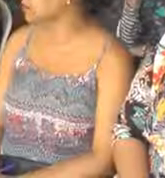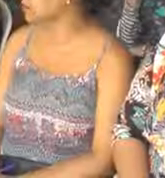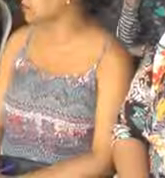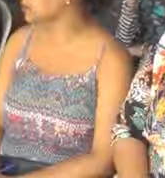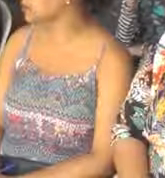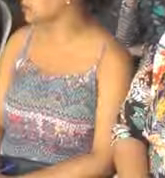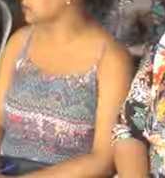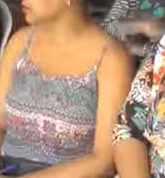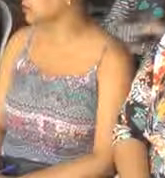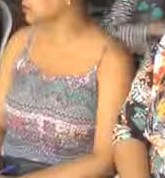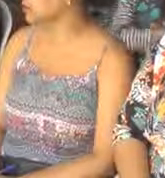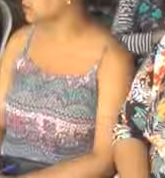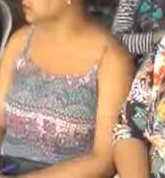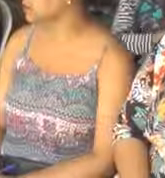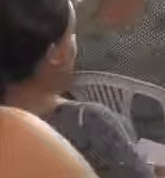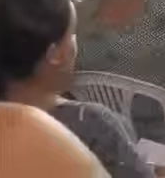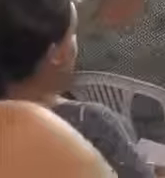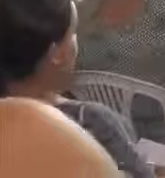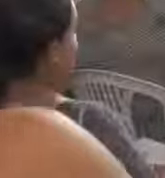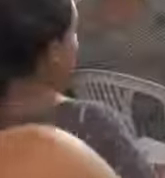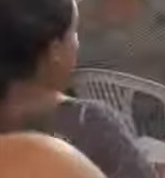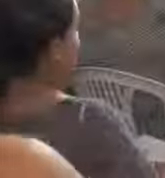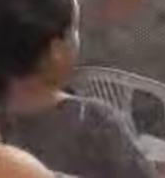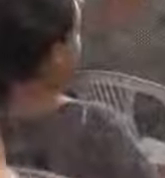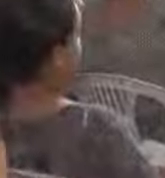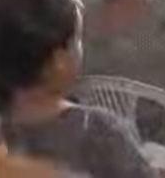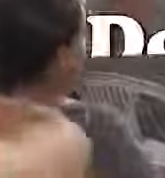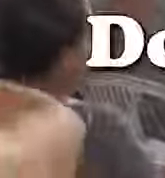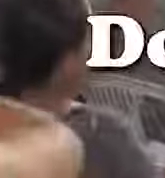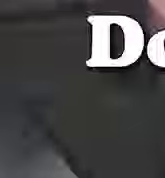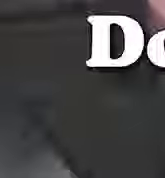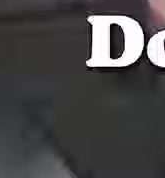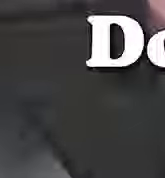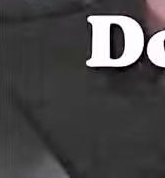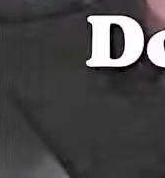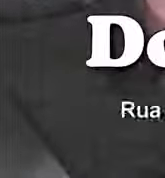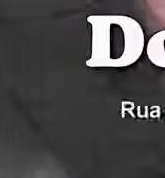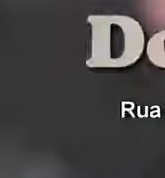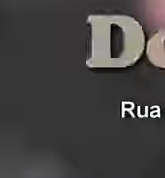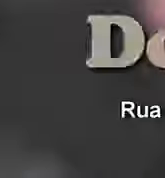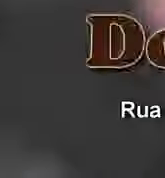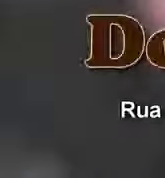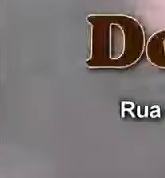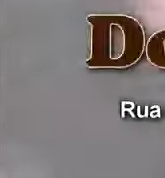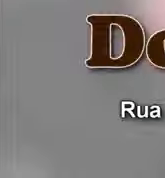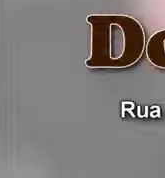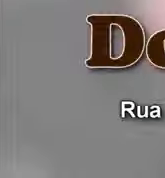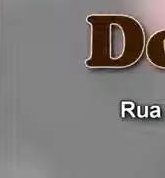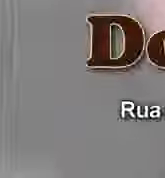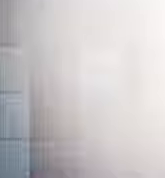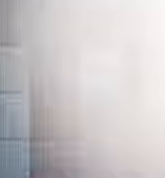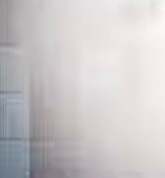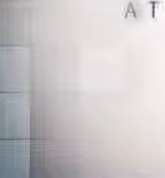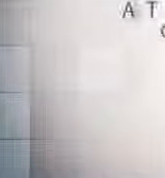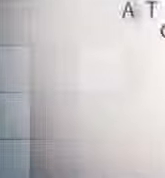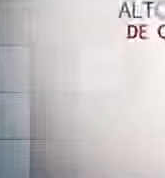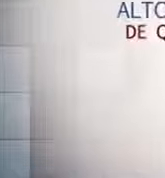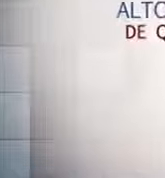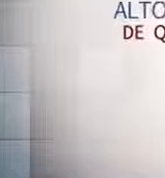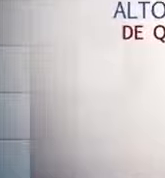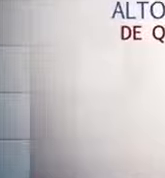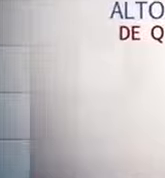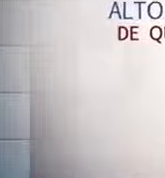3626-3850. Chegou a sua chance de se tornar o mais novo mestre culinário. Bomboniere Doce Sonho. Se você